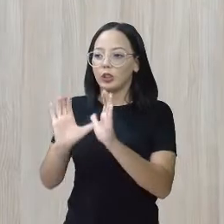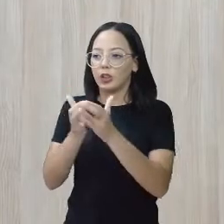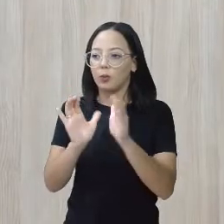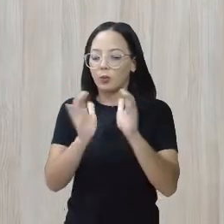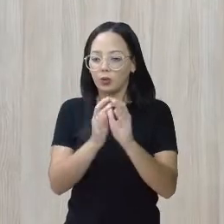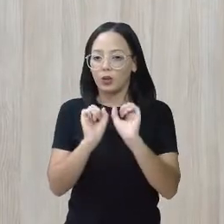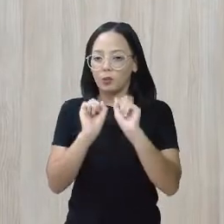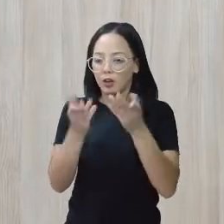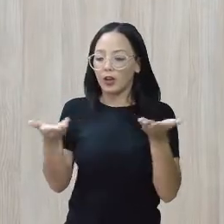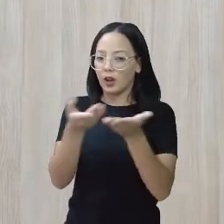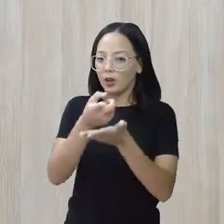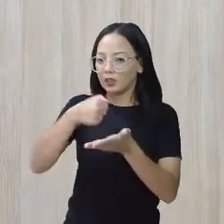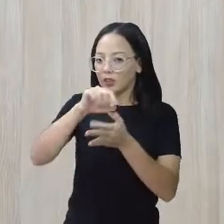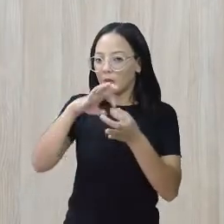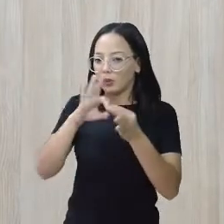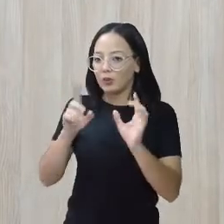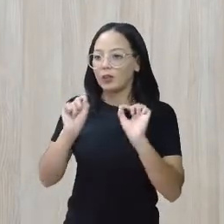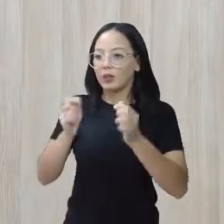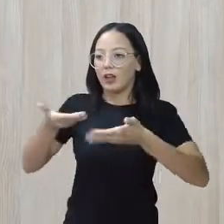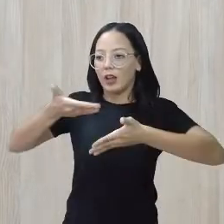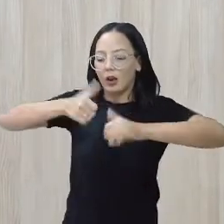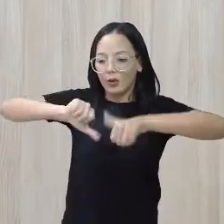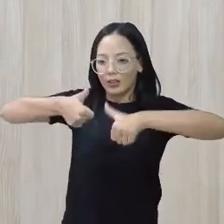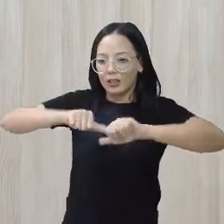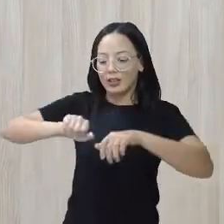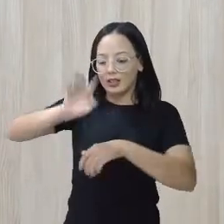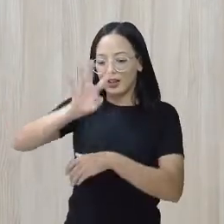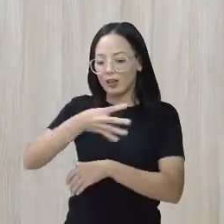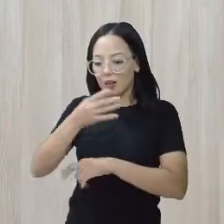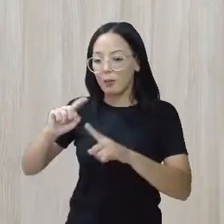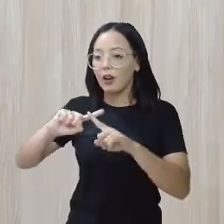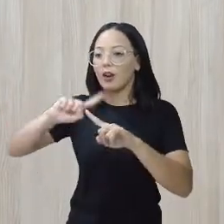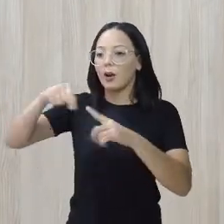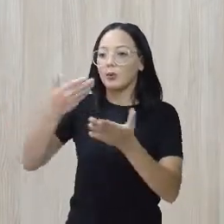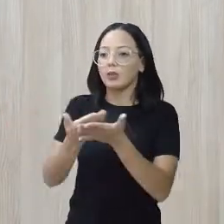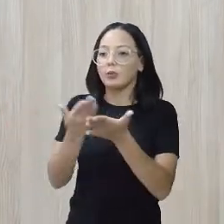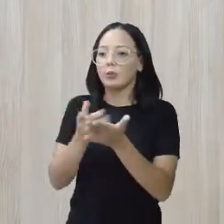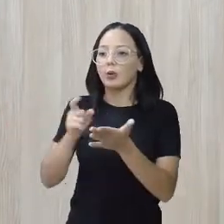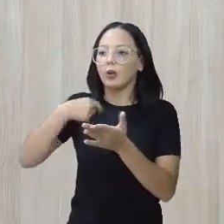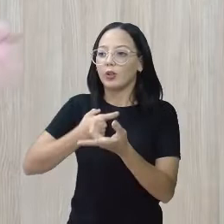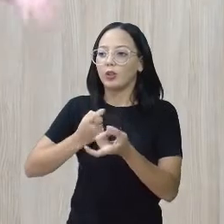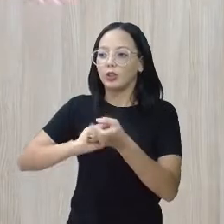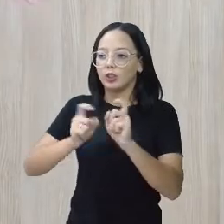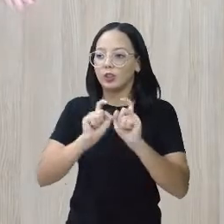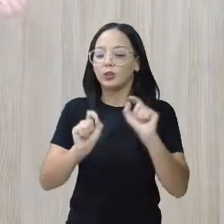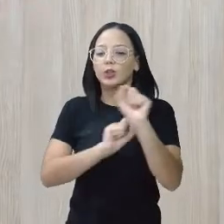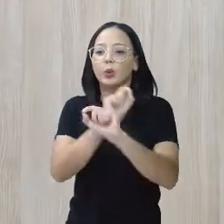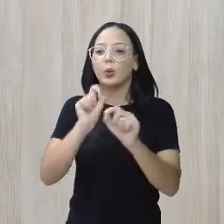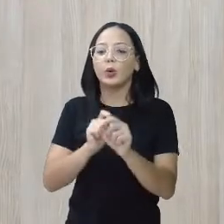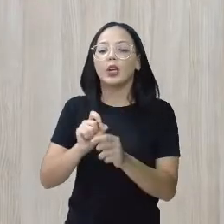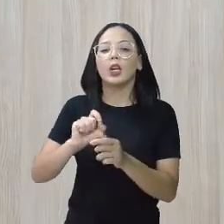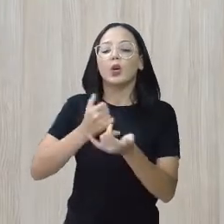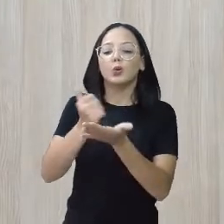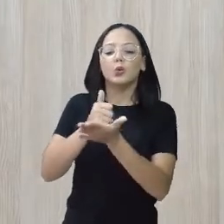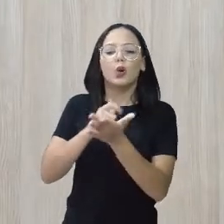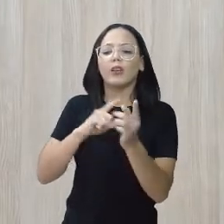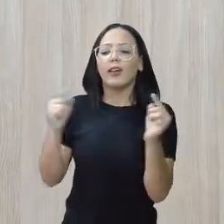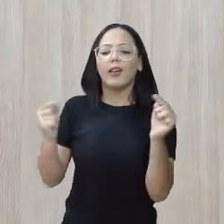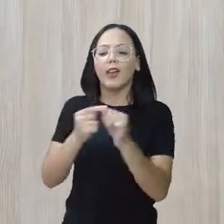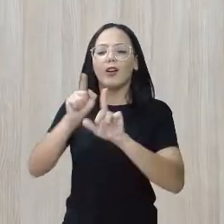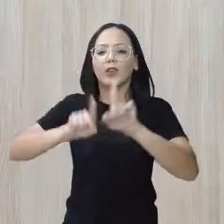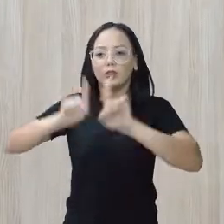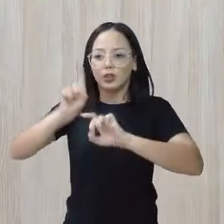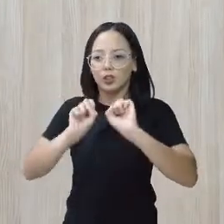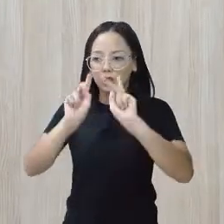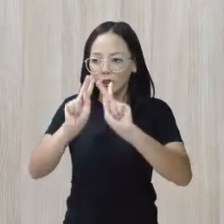Eu vou deixar aí para vocês fazerem a análise dessa tabela e na próxima aula a gente vai discutir um pouquinho o que é que esse jogo tem a ver com estatística,